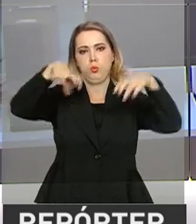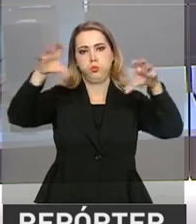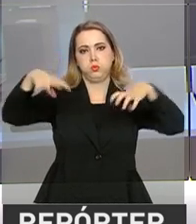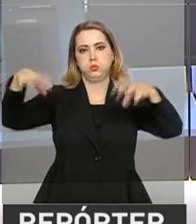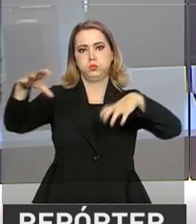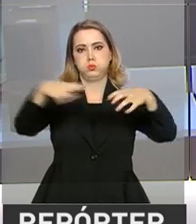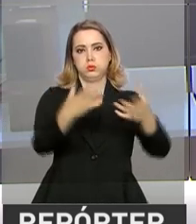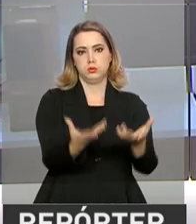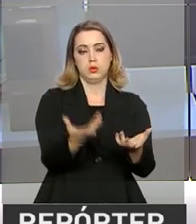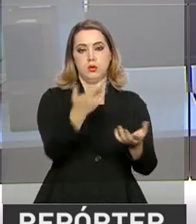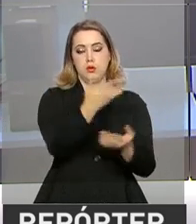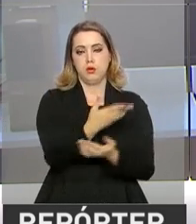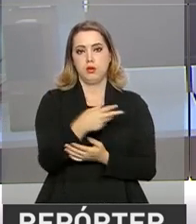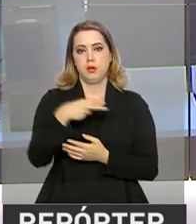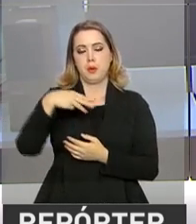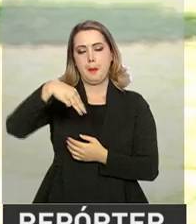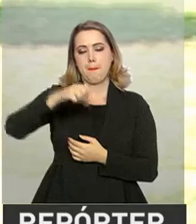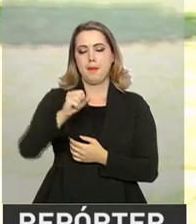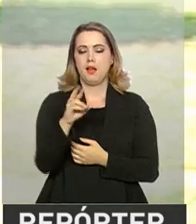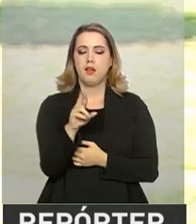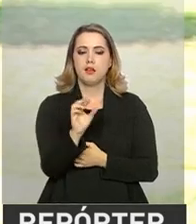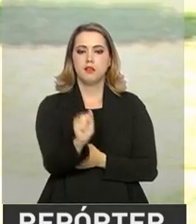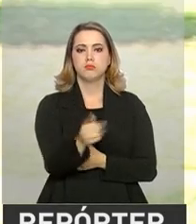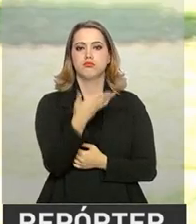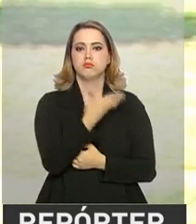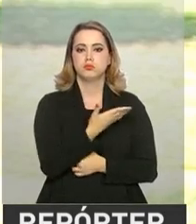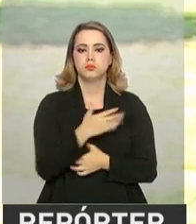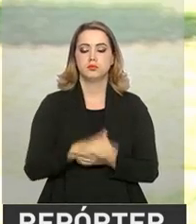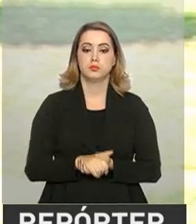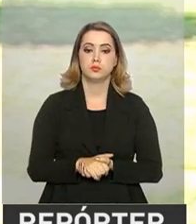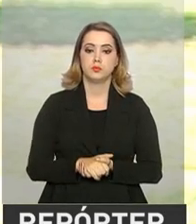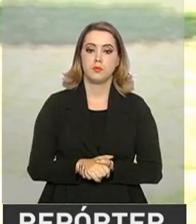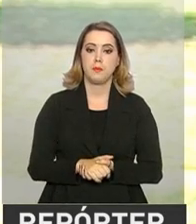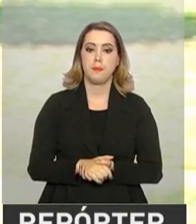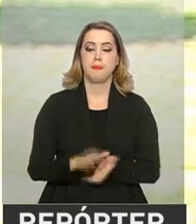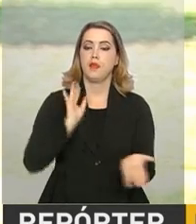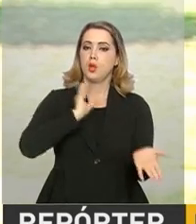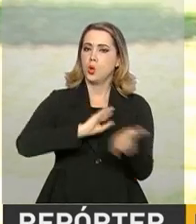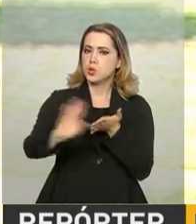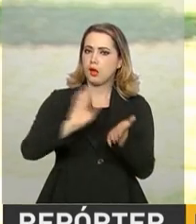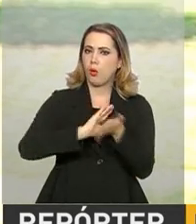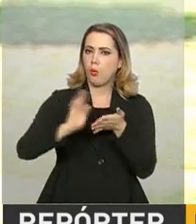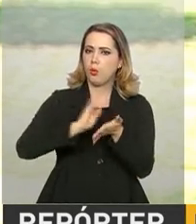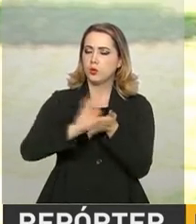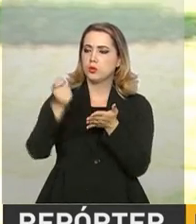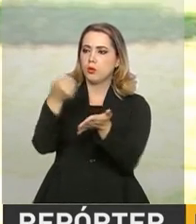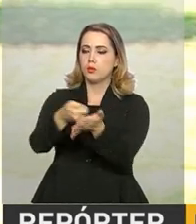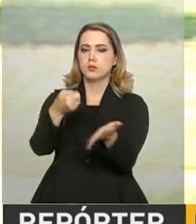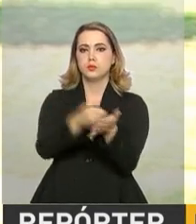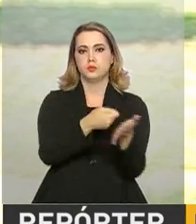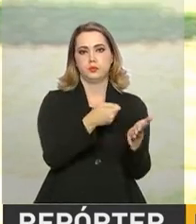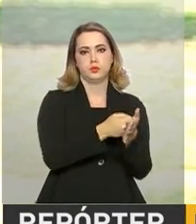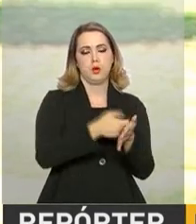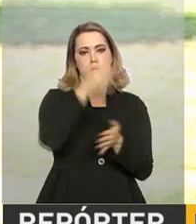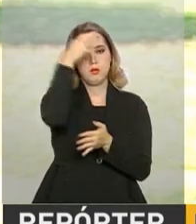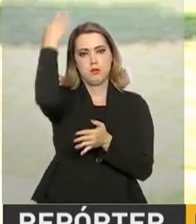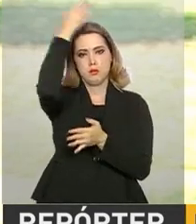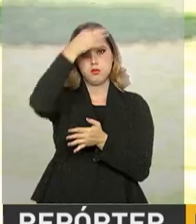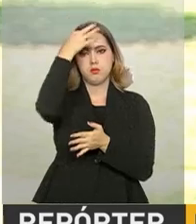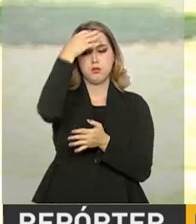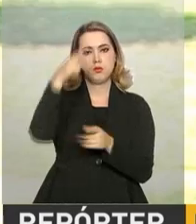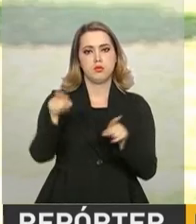Mara Knupp tem as informações. Os recursos vão ser distribuídos entre os municípios de Cariacica, no Espírito